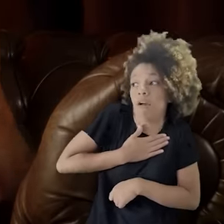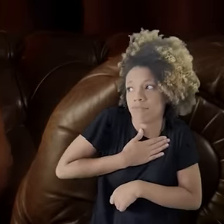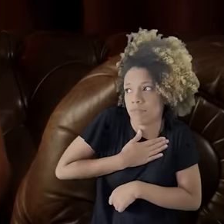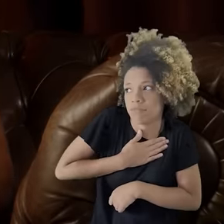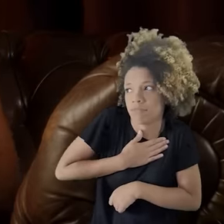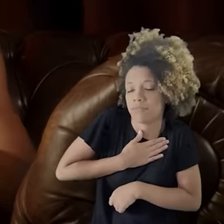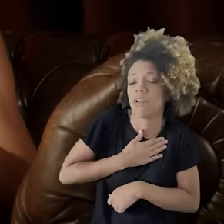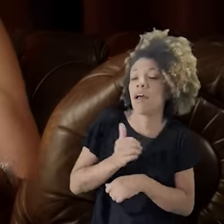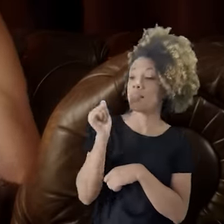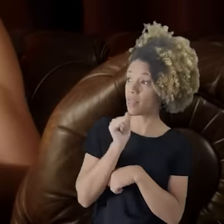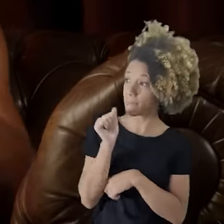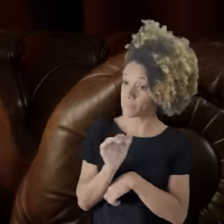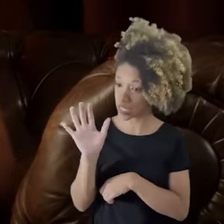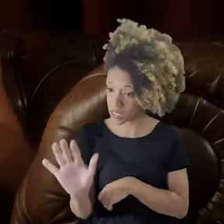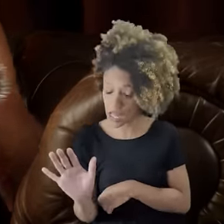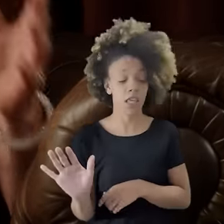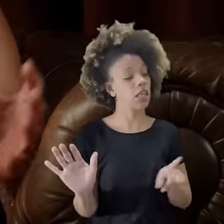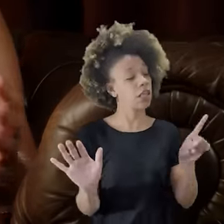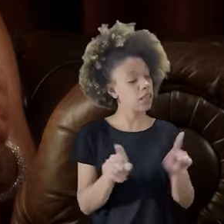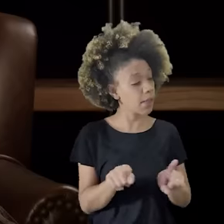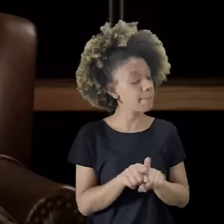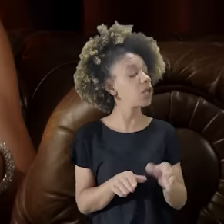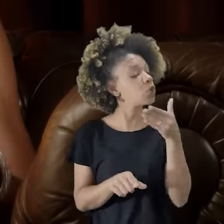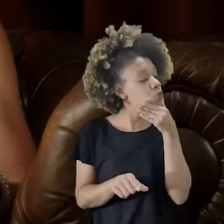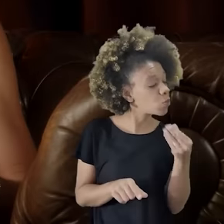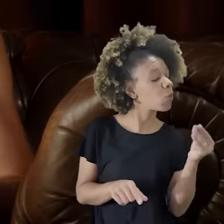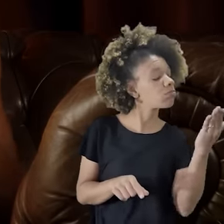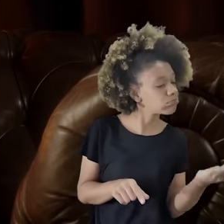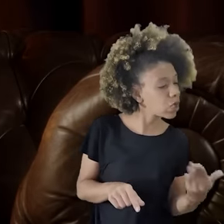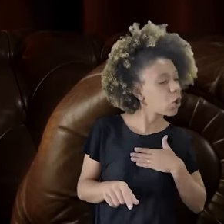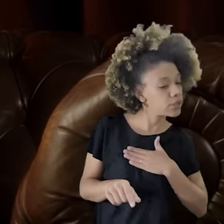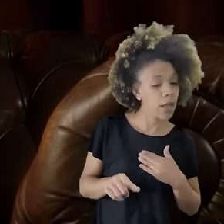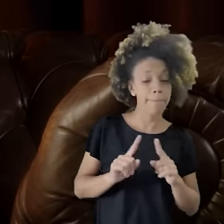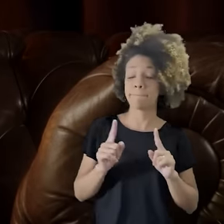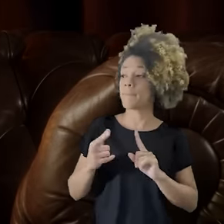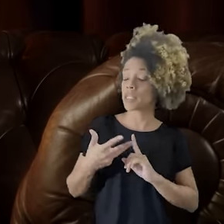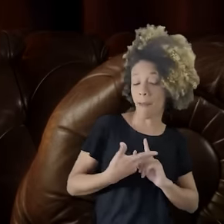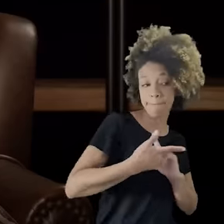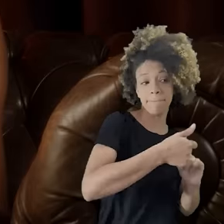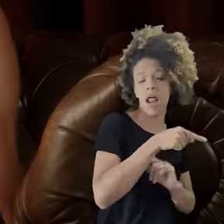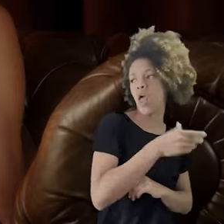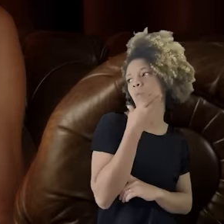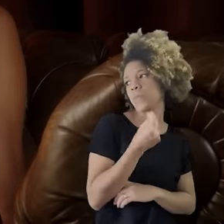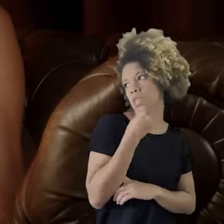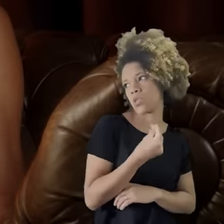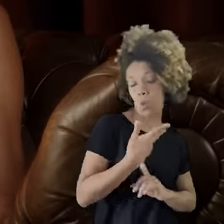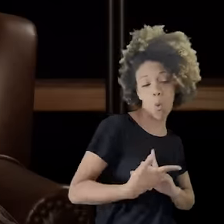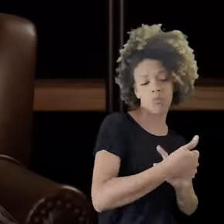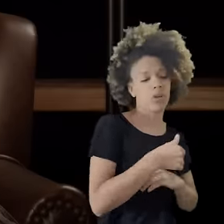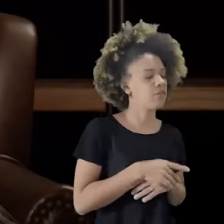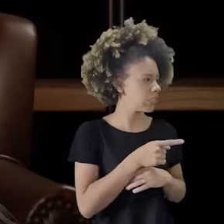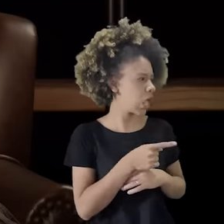da menina assim e também gostava do dos meninos só que o que mais me atraía pega o menino